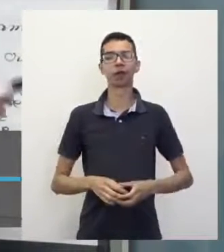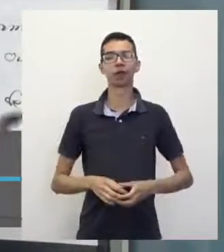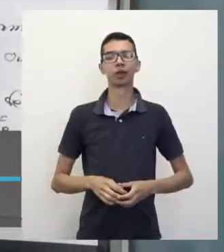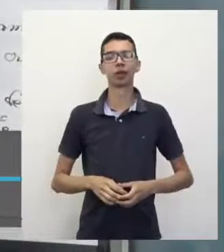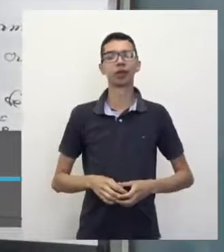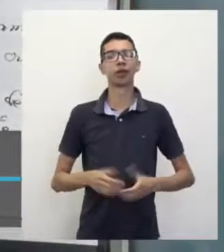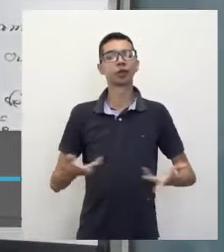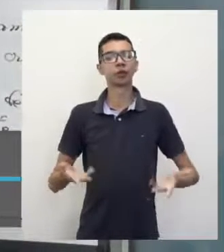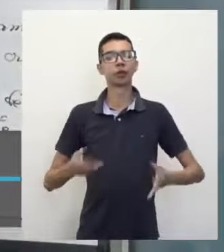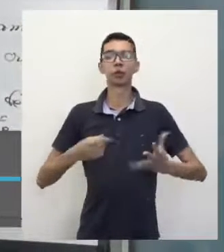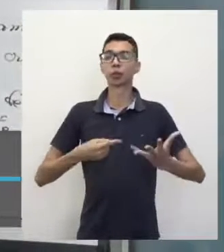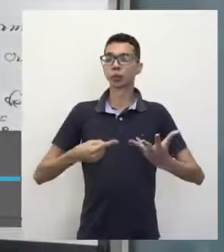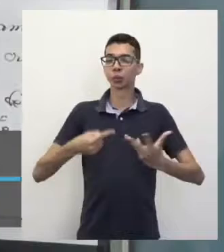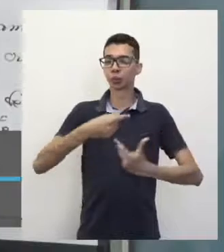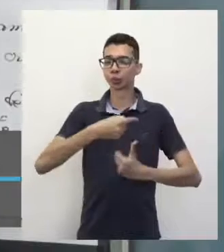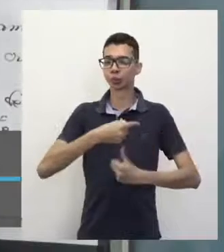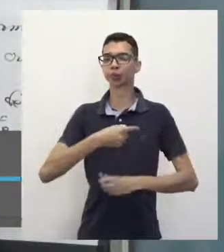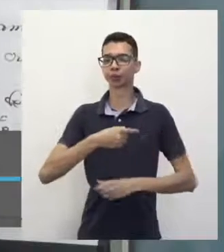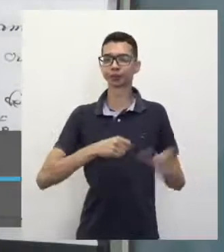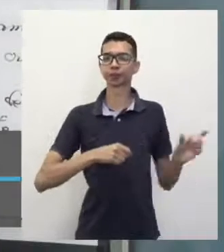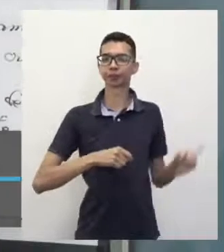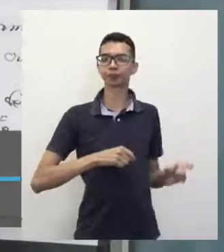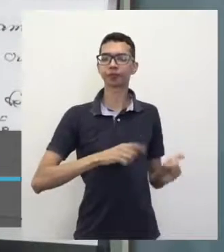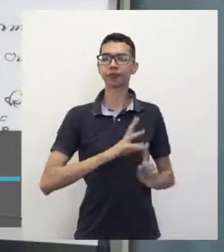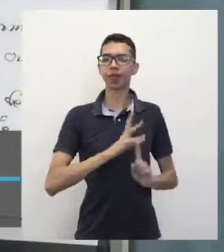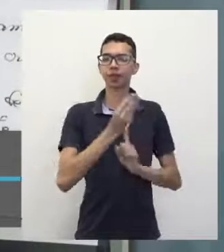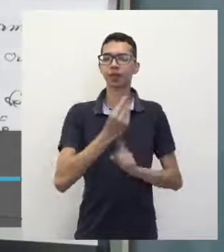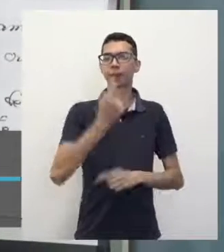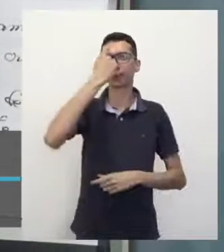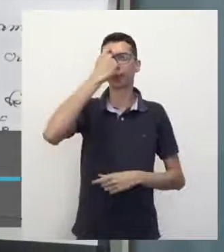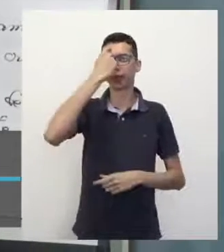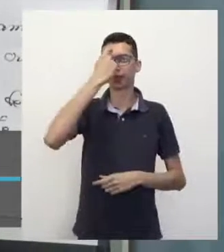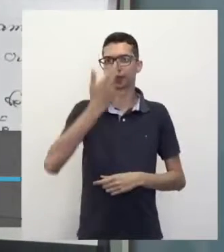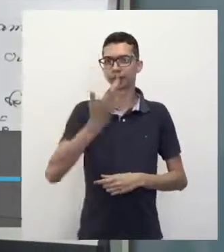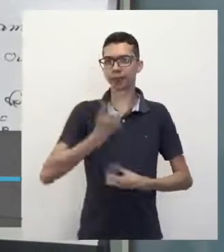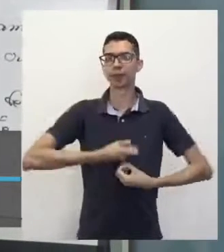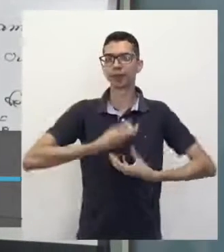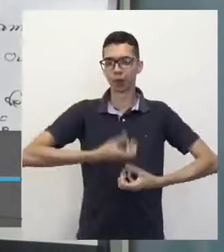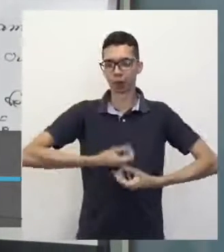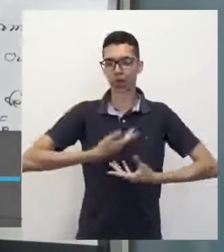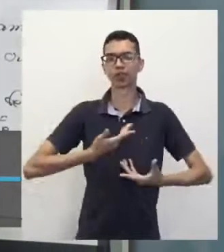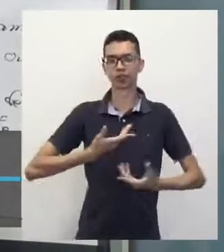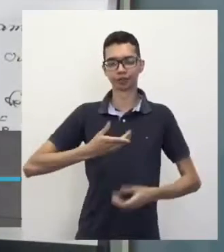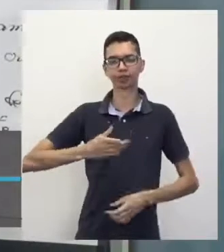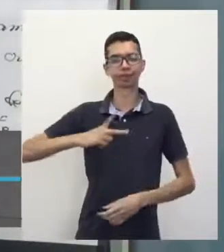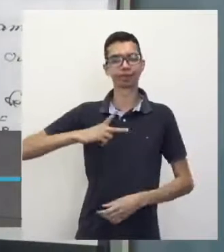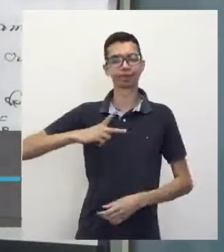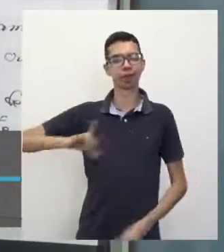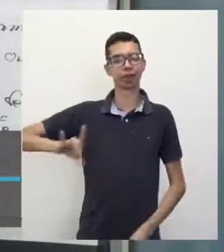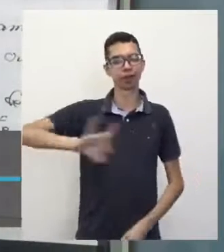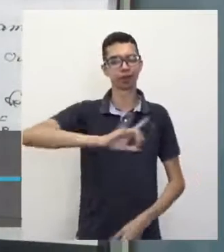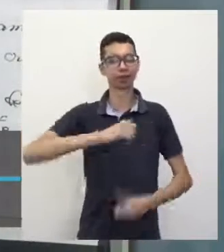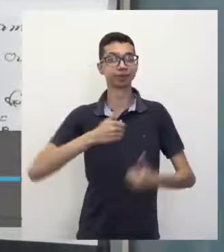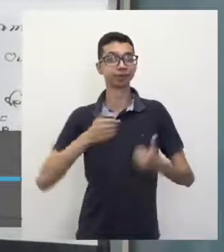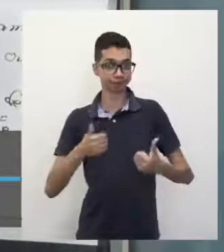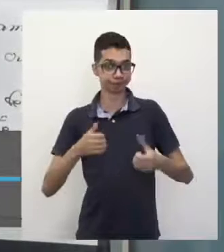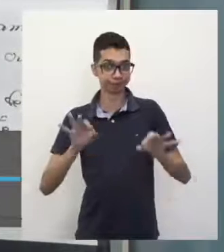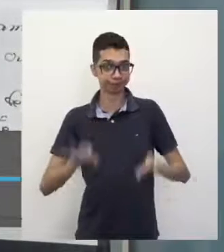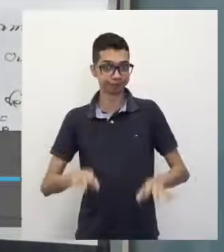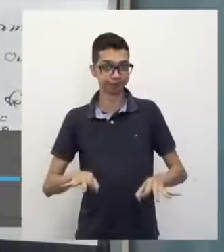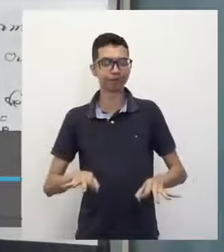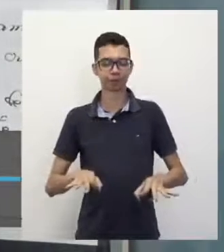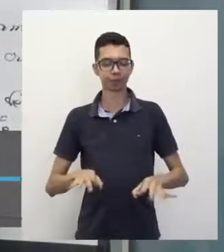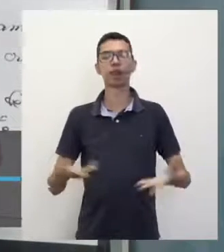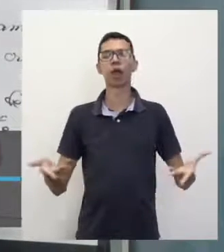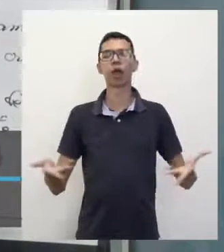Então, tudo isso o artista pensa e faz parte aí da poética pessoal de cada um, certo? Olha só, vamos falar um pouquinho agora